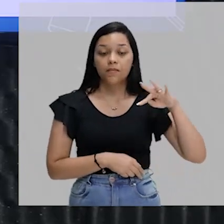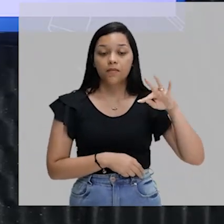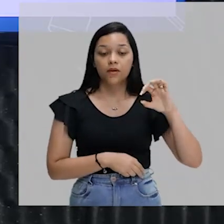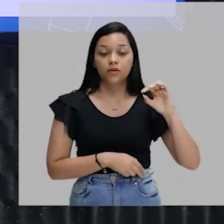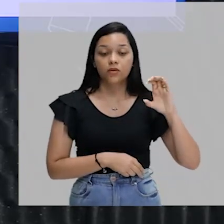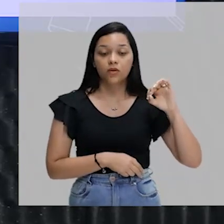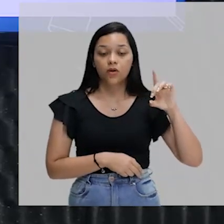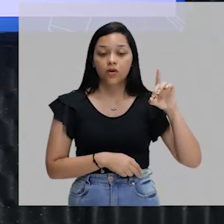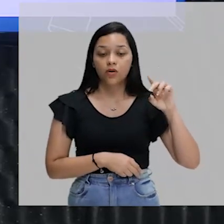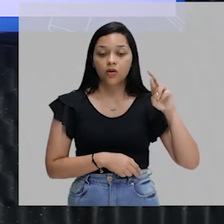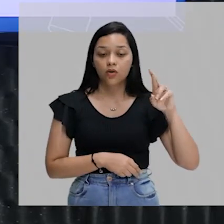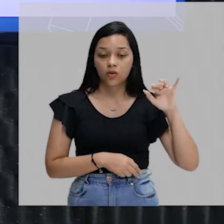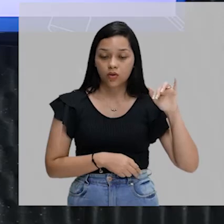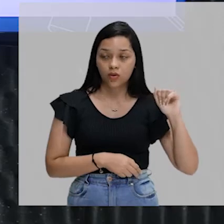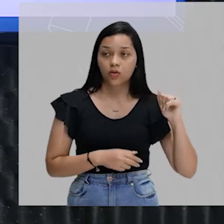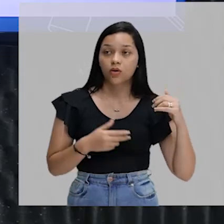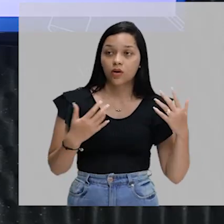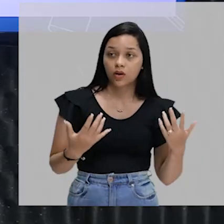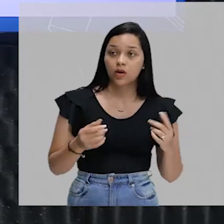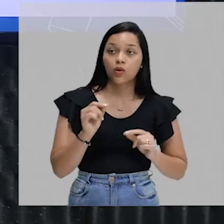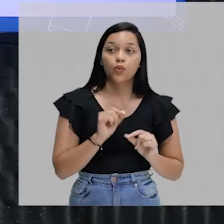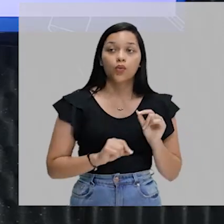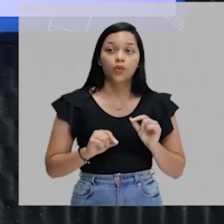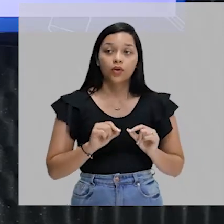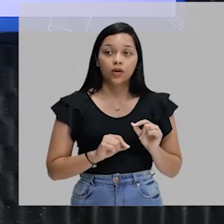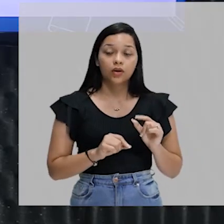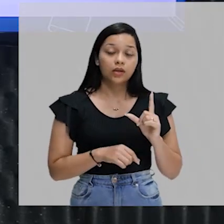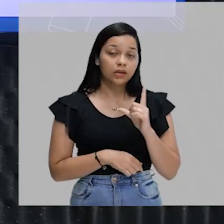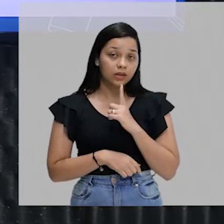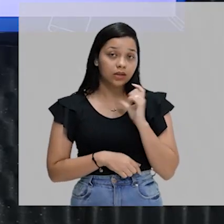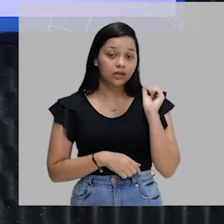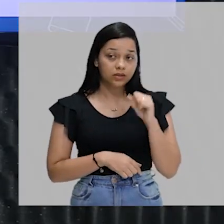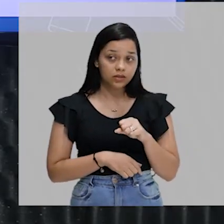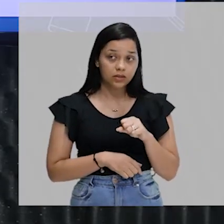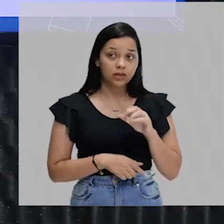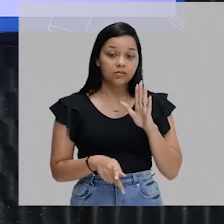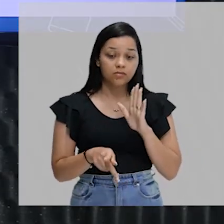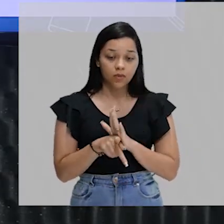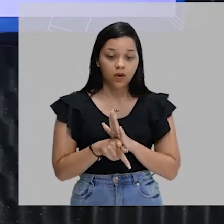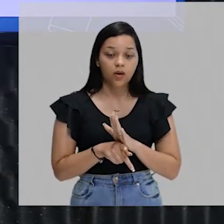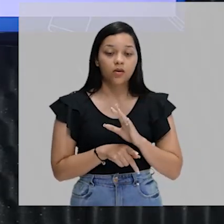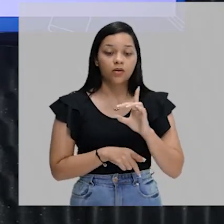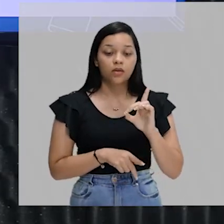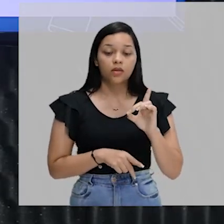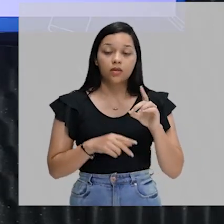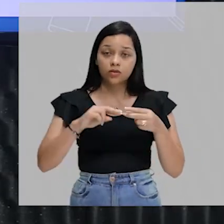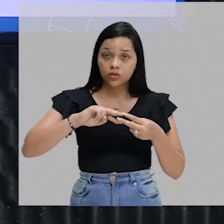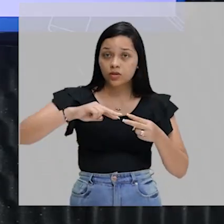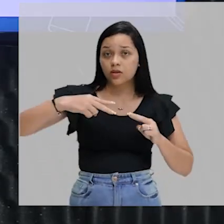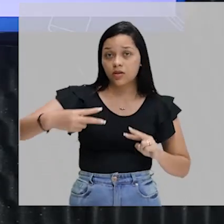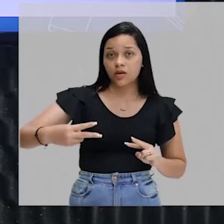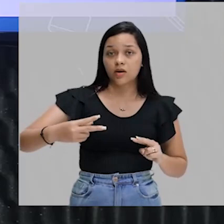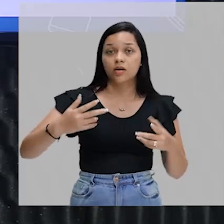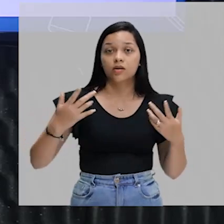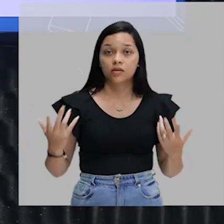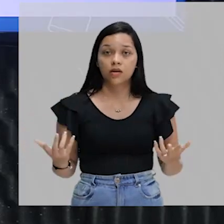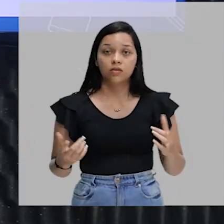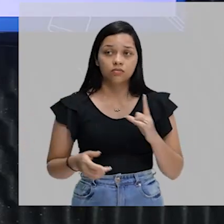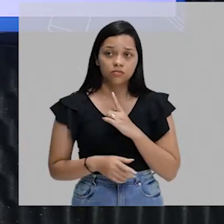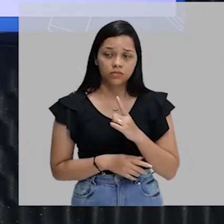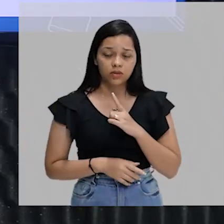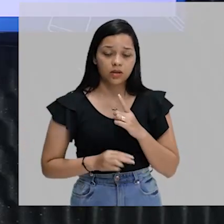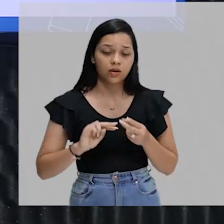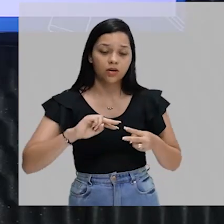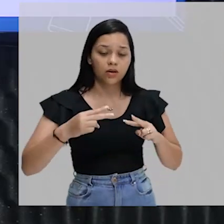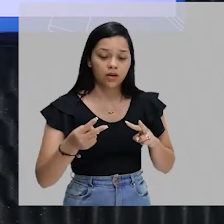Mitocôndria. A mitocôndria é a organela que contém moléculas próprias de DNA. E então, como ela tem moléculas